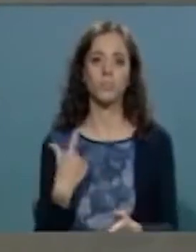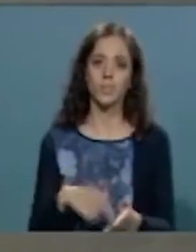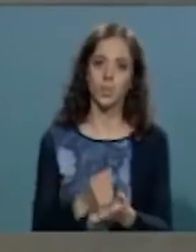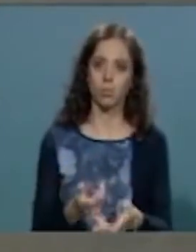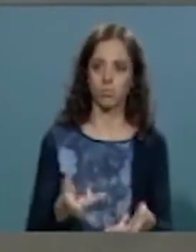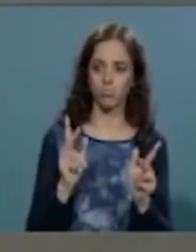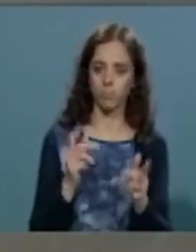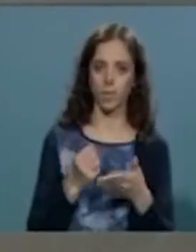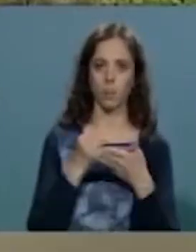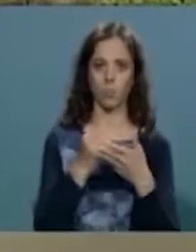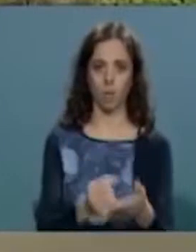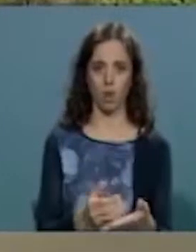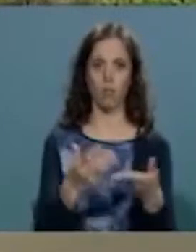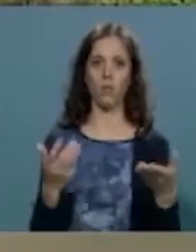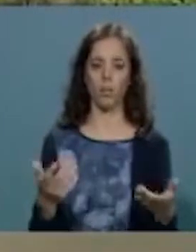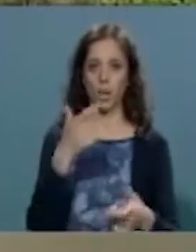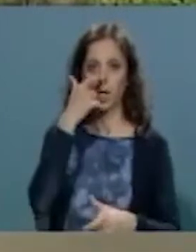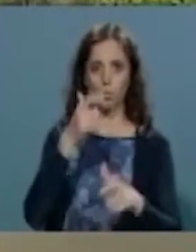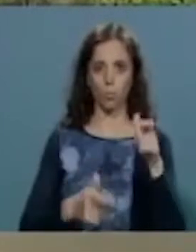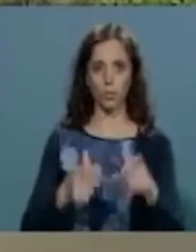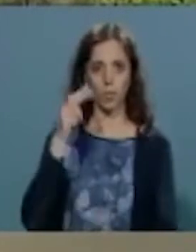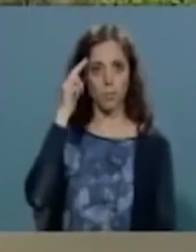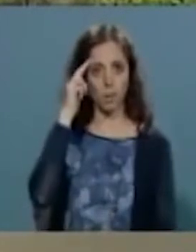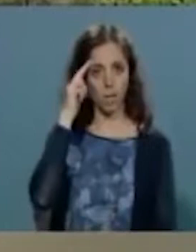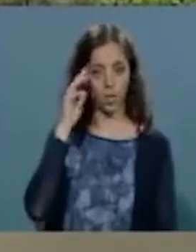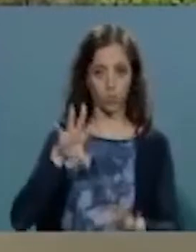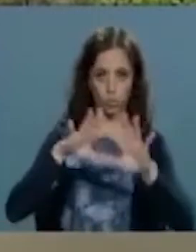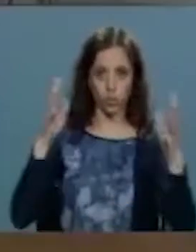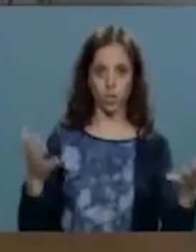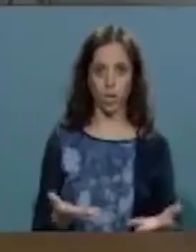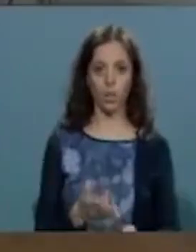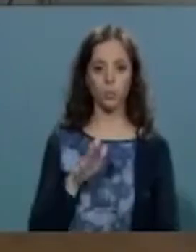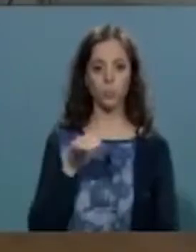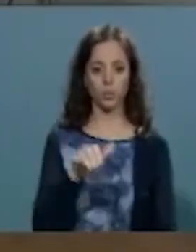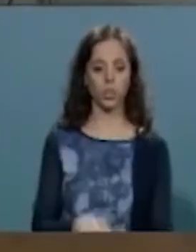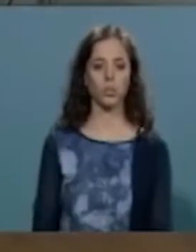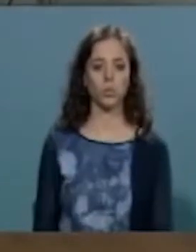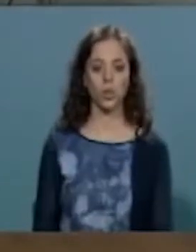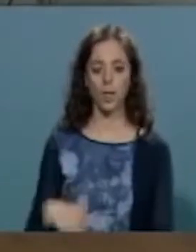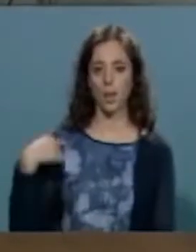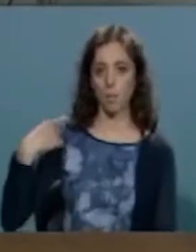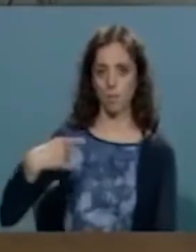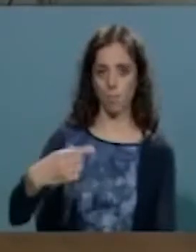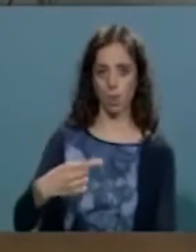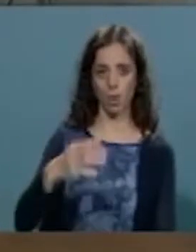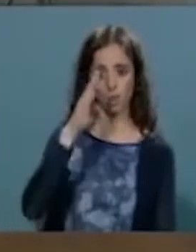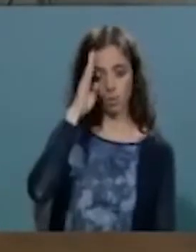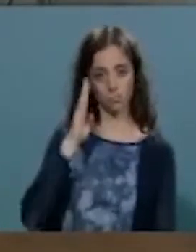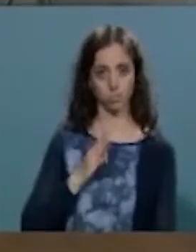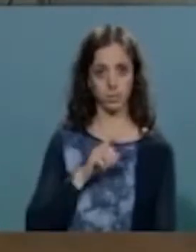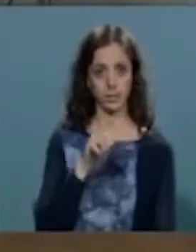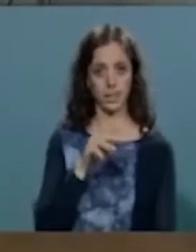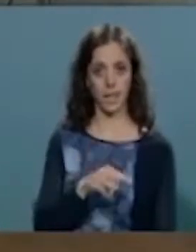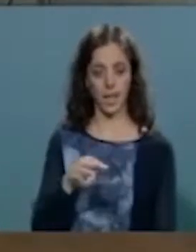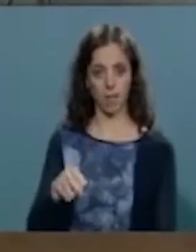estar disponíveis para apoiar a população Madeirense não sou todos e o porto santo todos os dias no quartel-general da